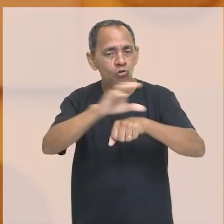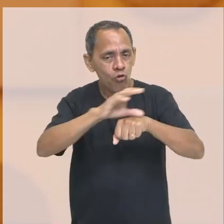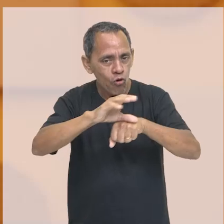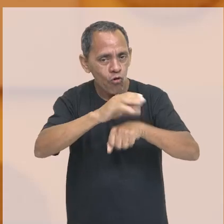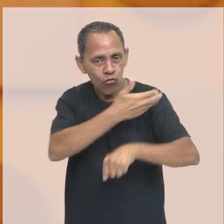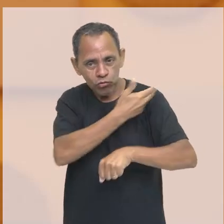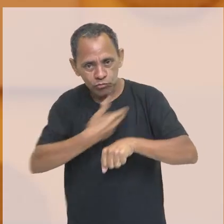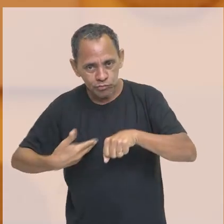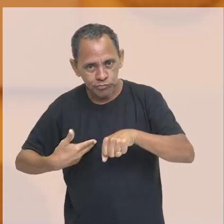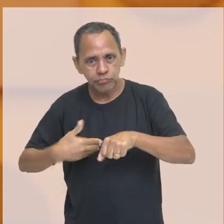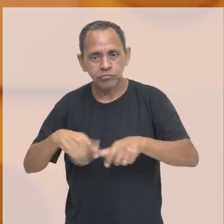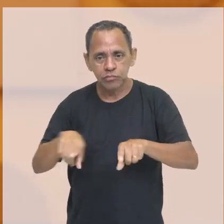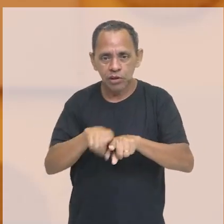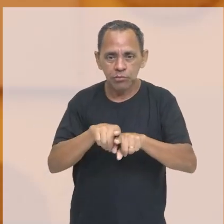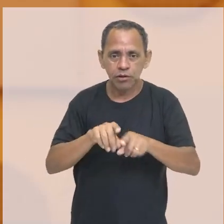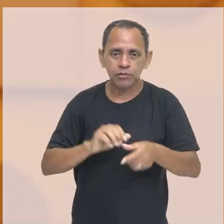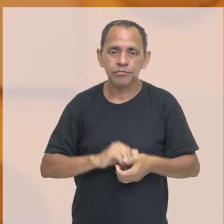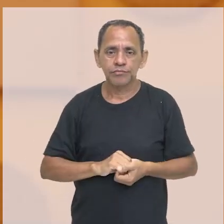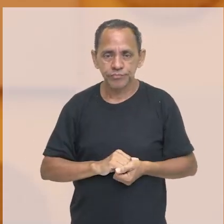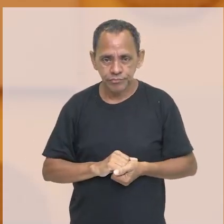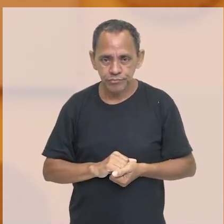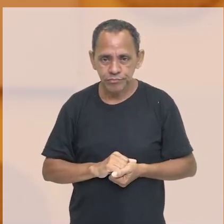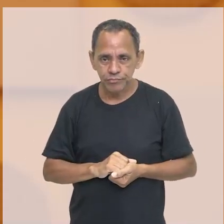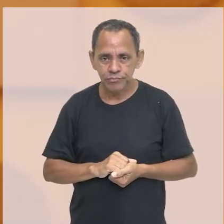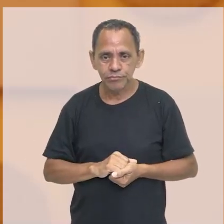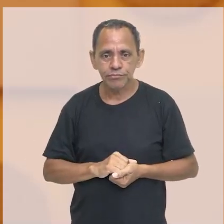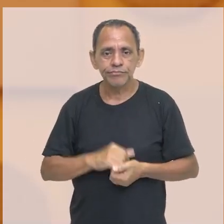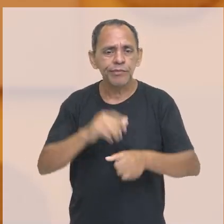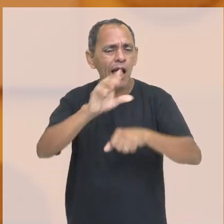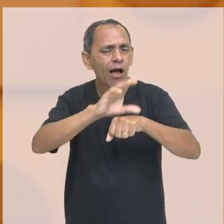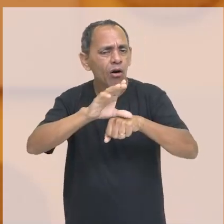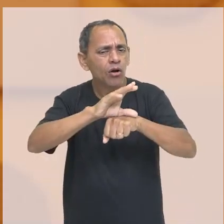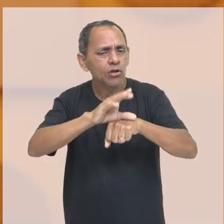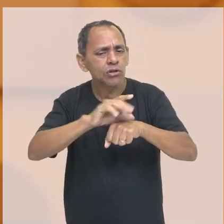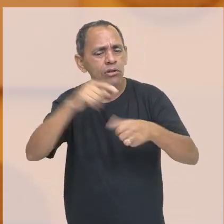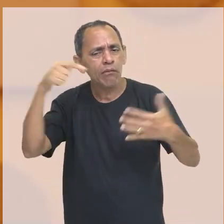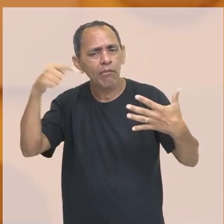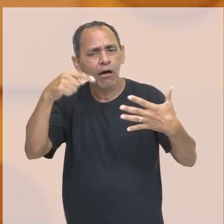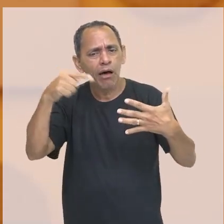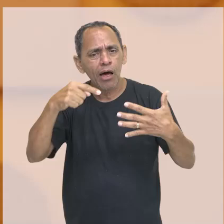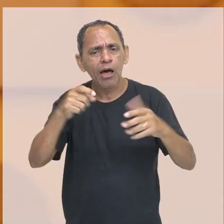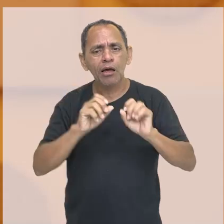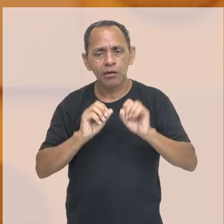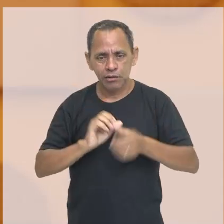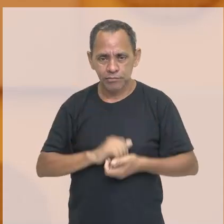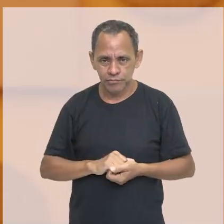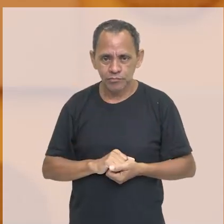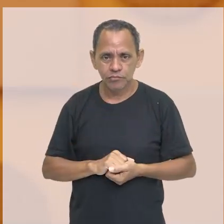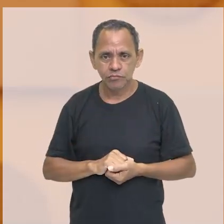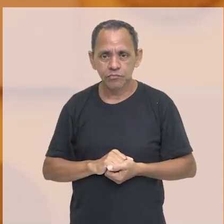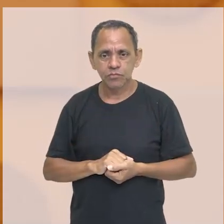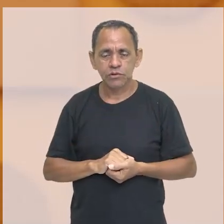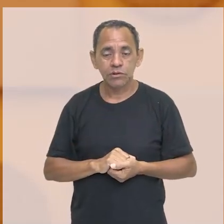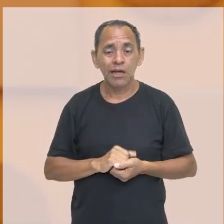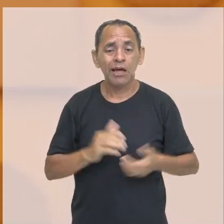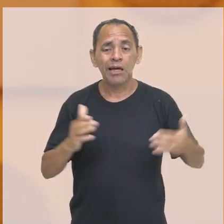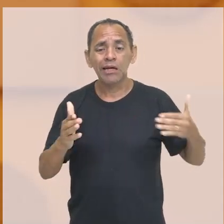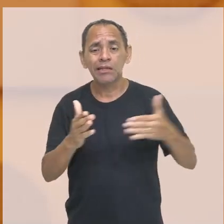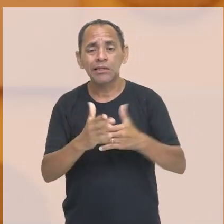presidente constitucional. Mas, segundo a Constituição, Getúlio Vargas só ficaria no poder até